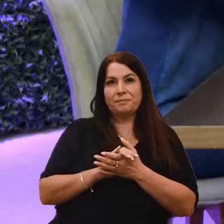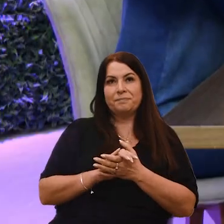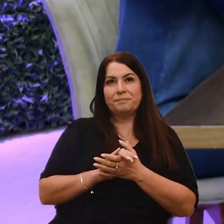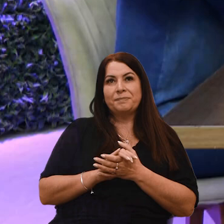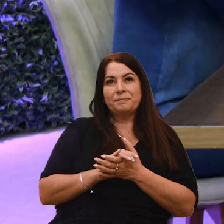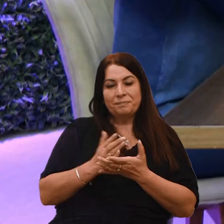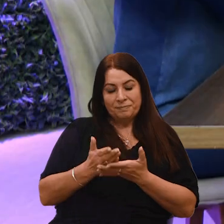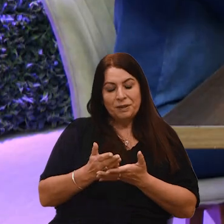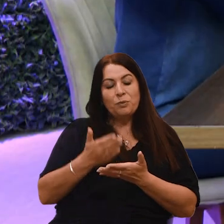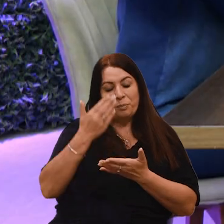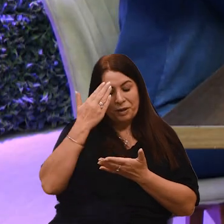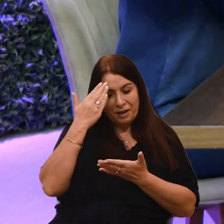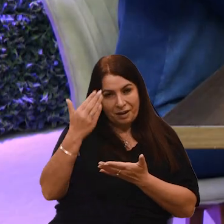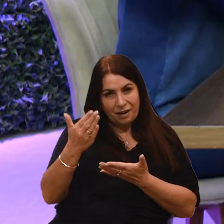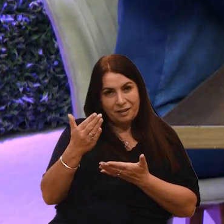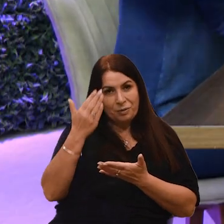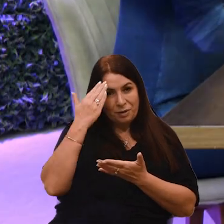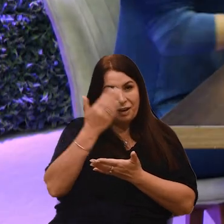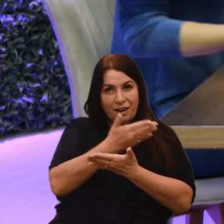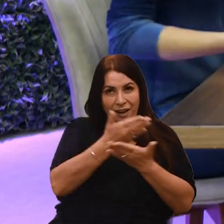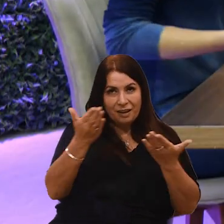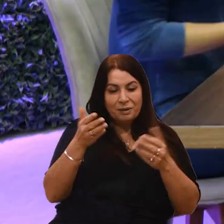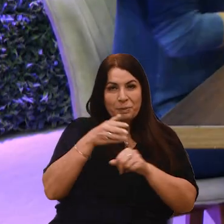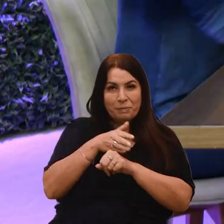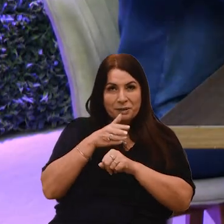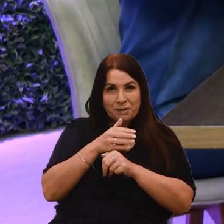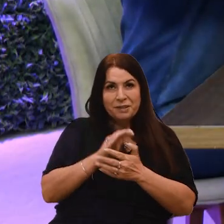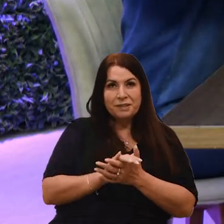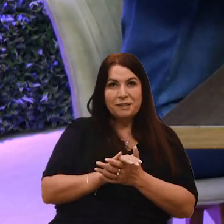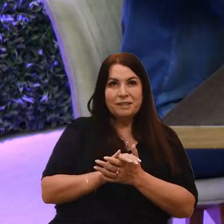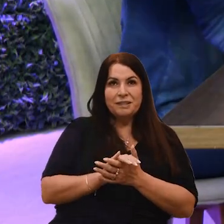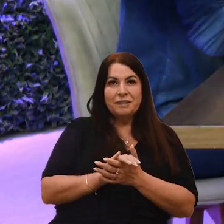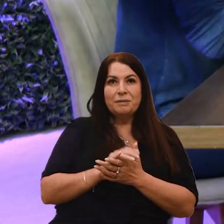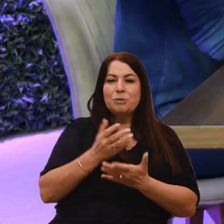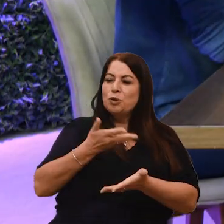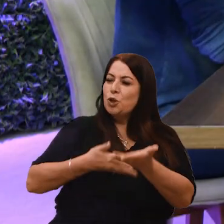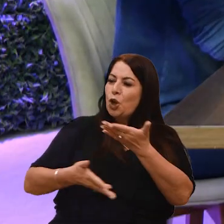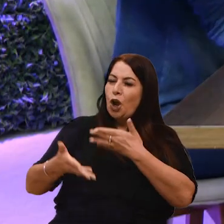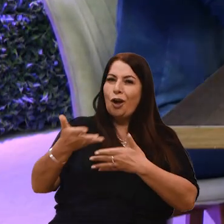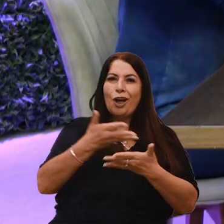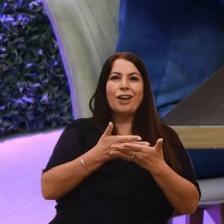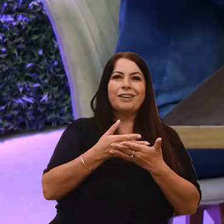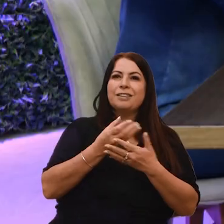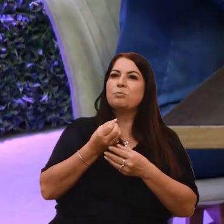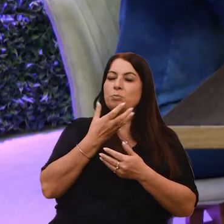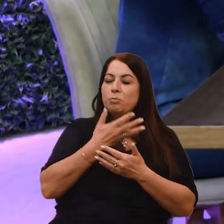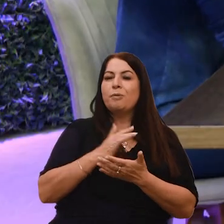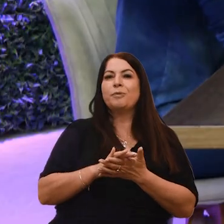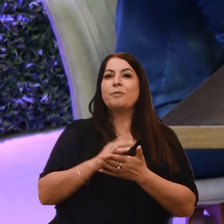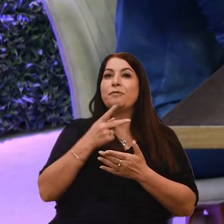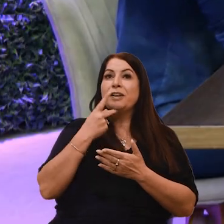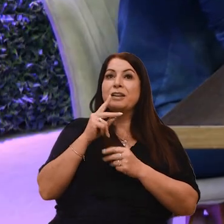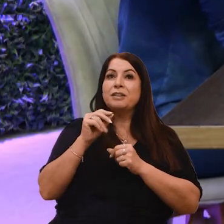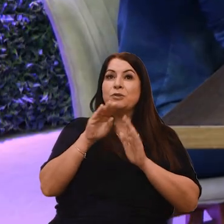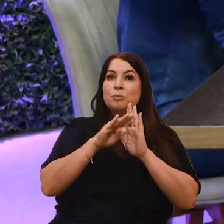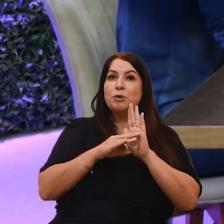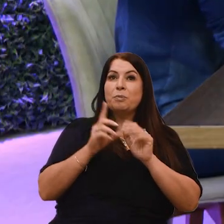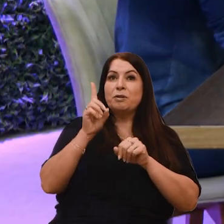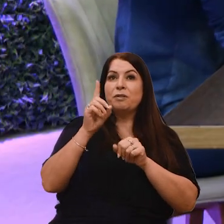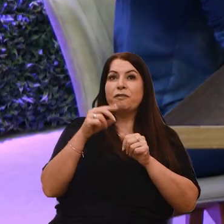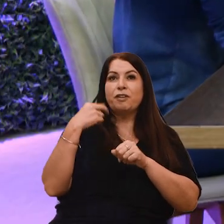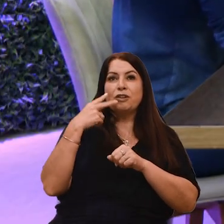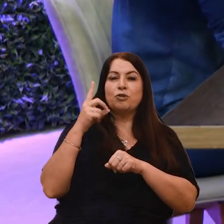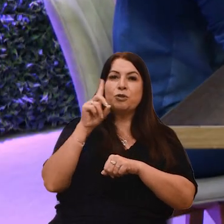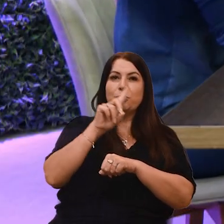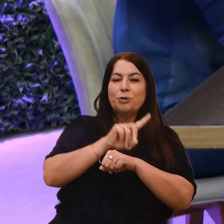gente, obrigada pela participação, por tanta troca, e é sempre muito bom falar do programa Vereador e